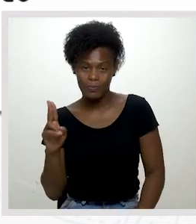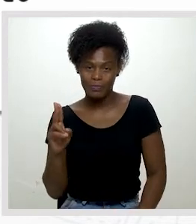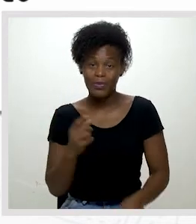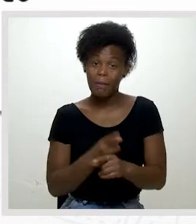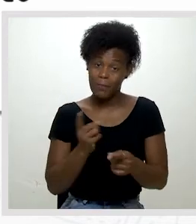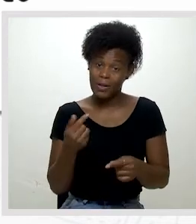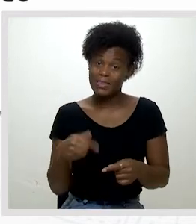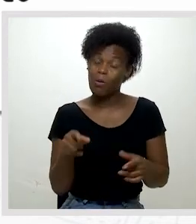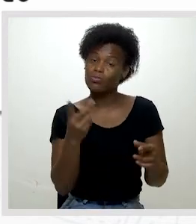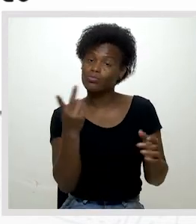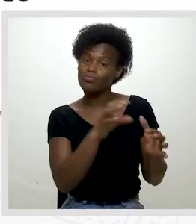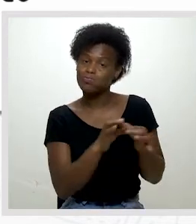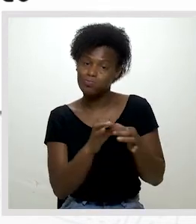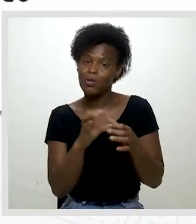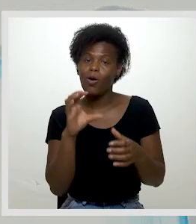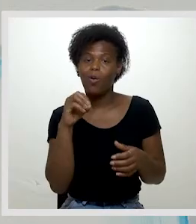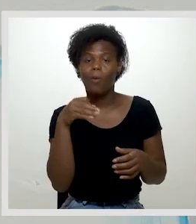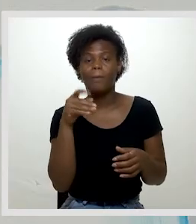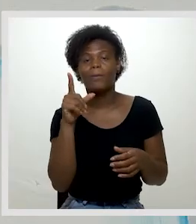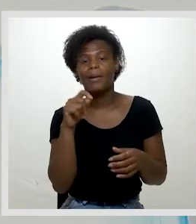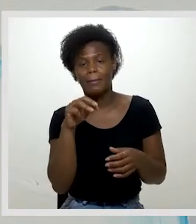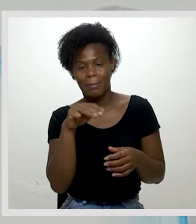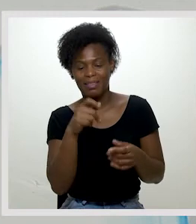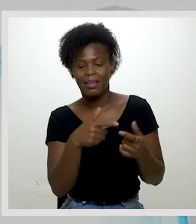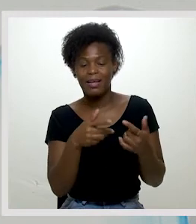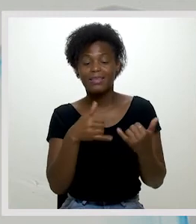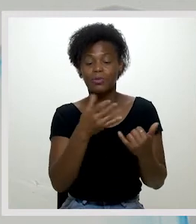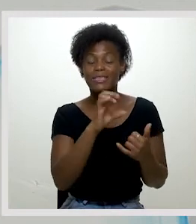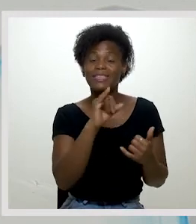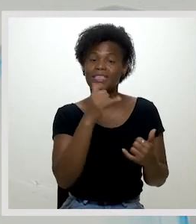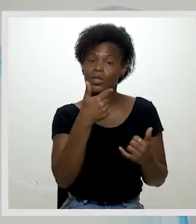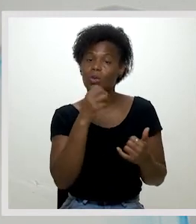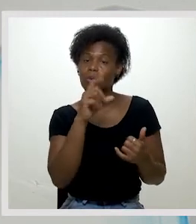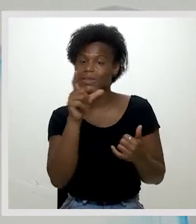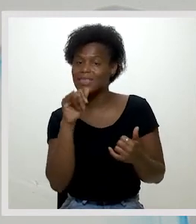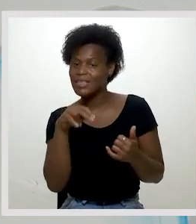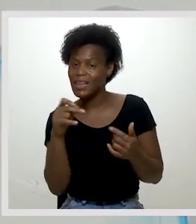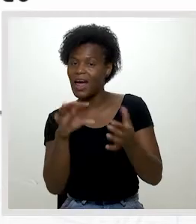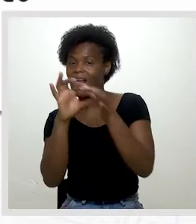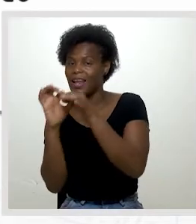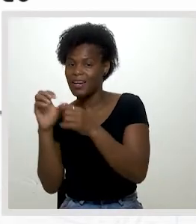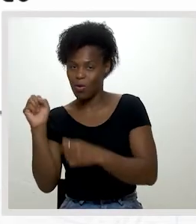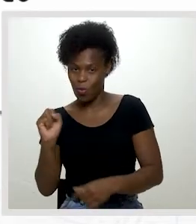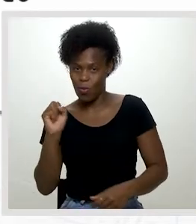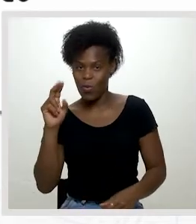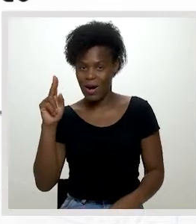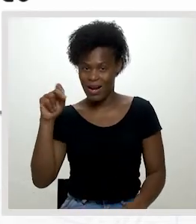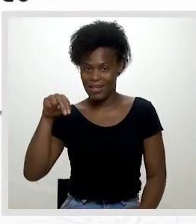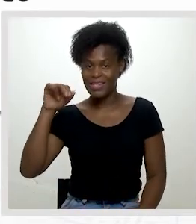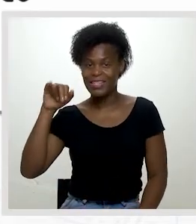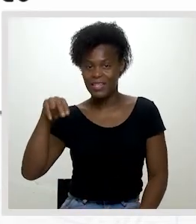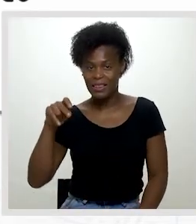são complementares. E temos também aqui a citosina, que liga-se com a guanina, porque